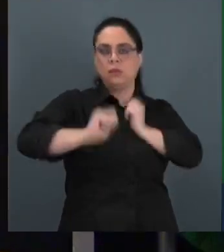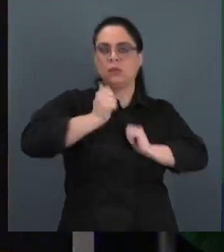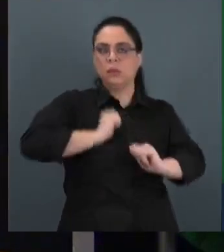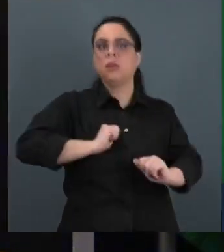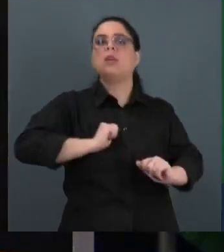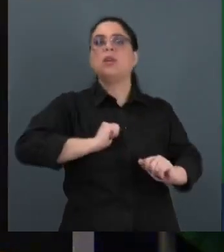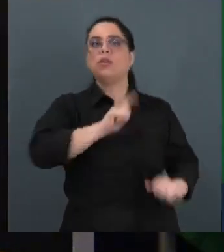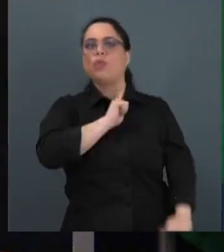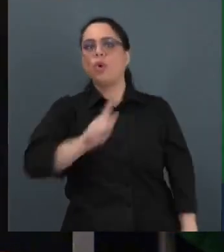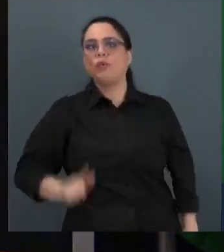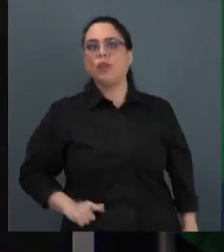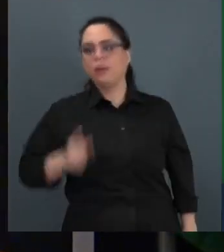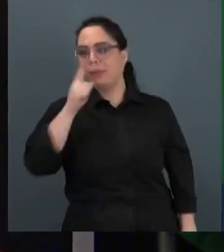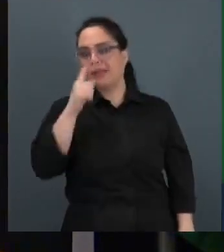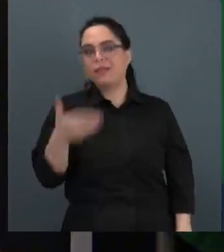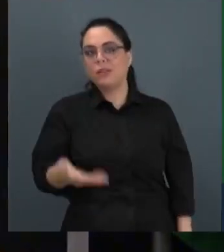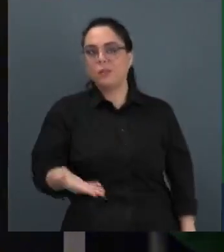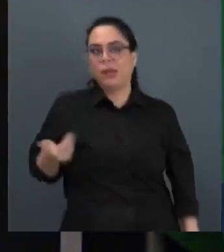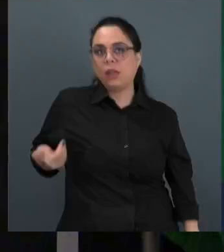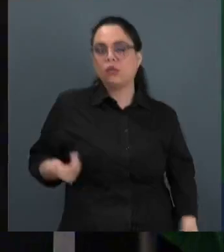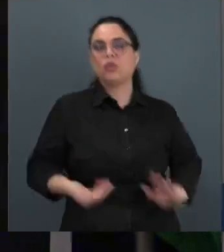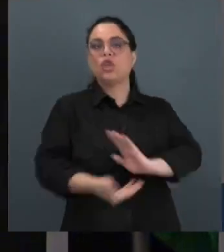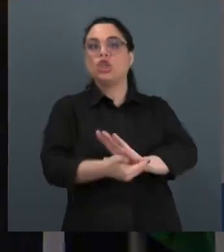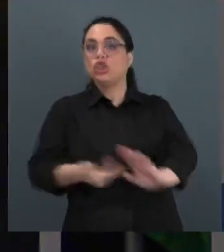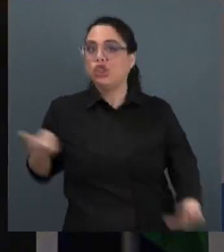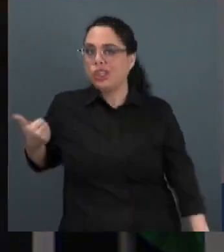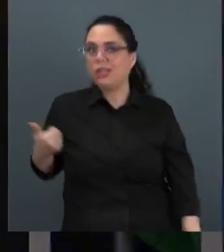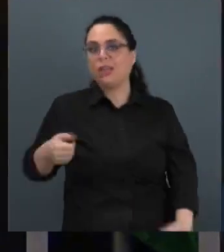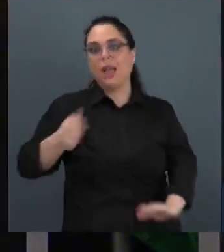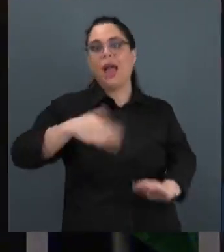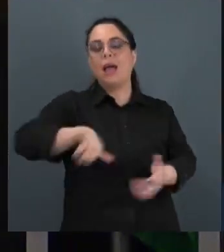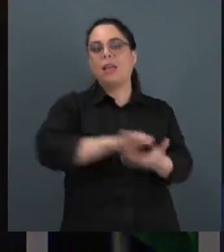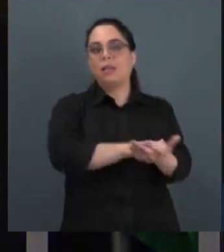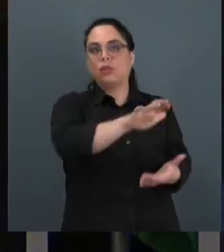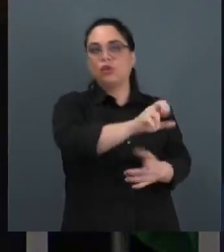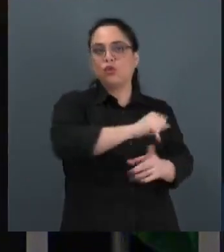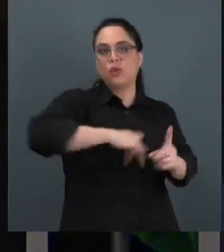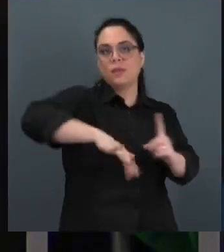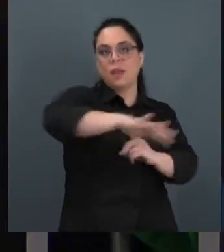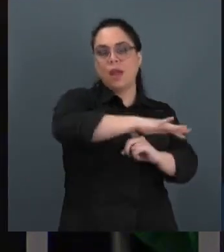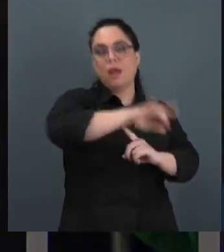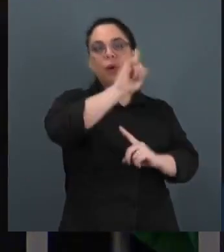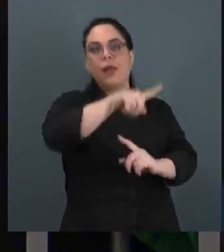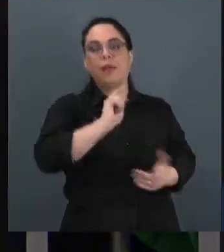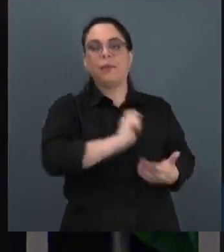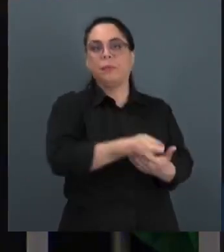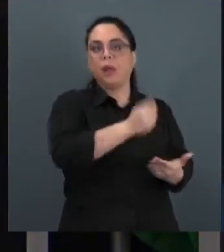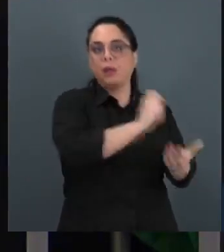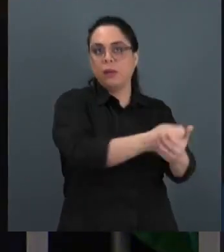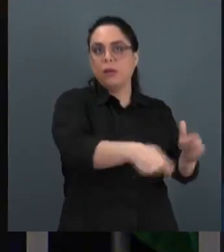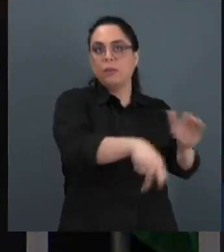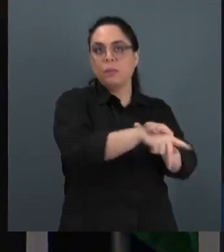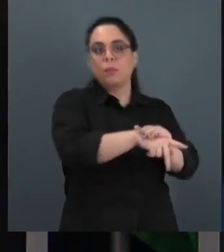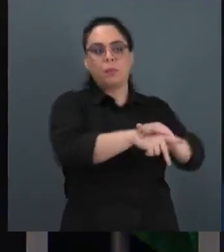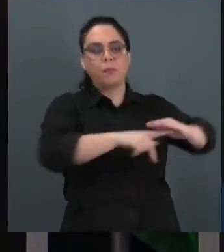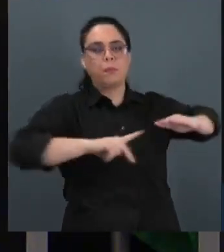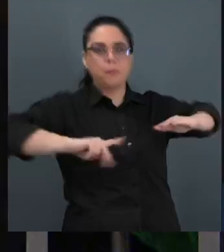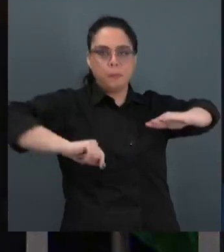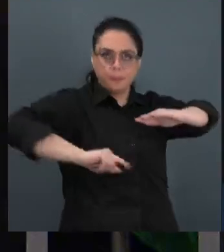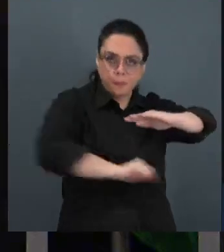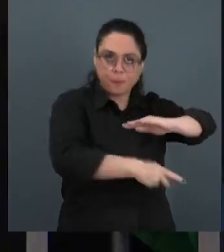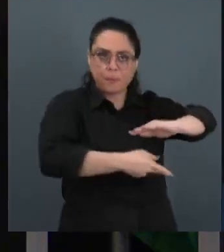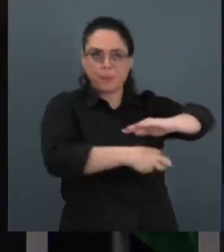está subtraindo esses recursos do Fundo Social, que é o fundo de compensação do pré-sal, que